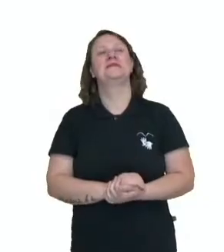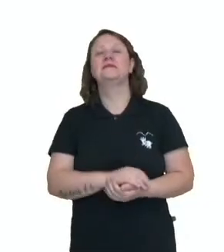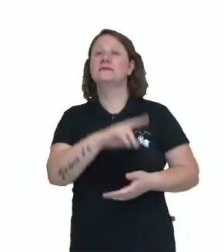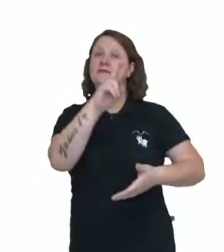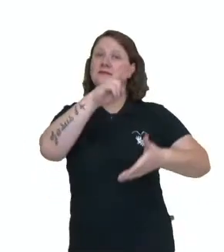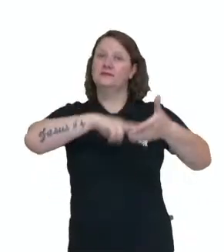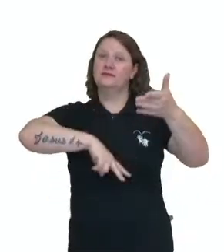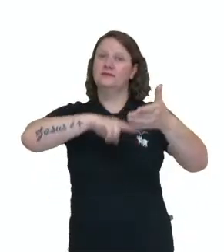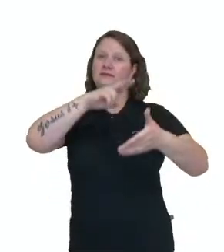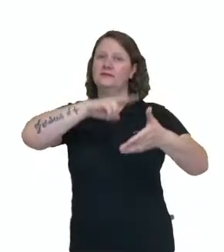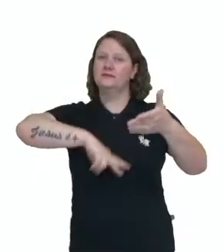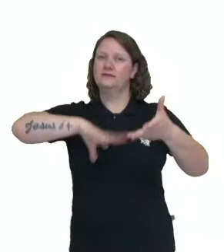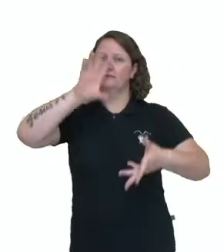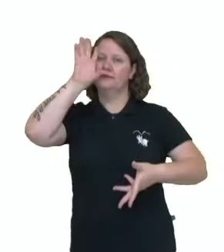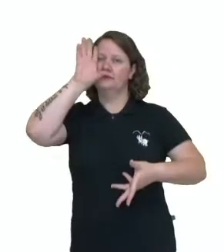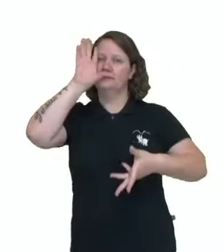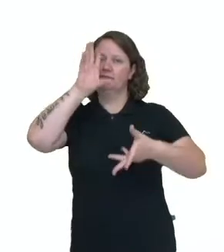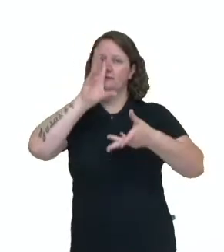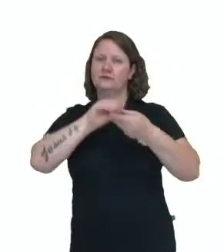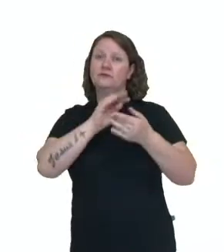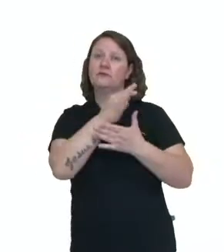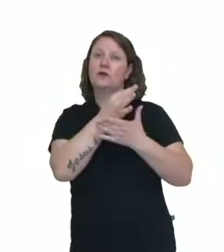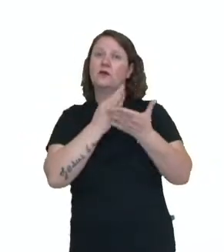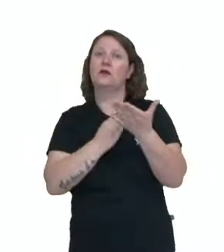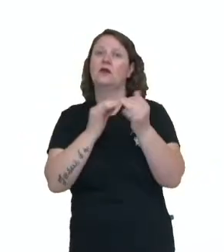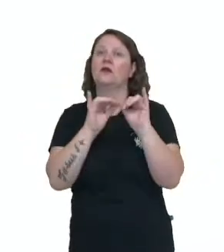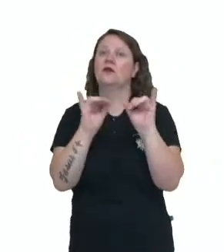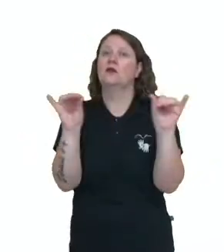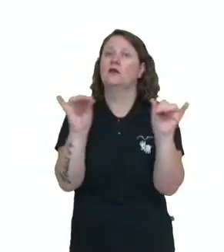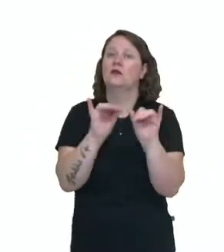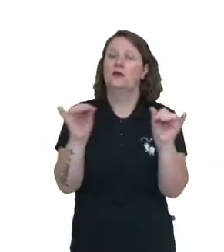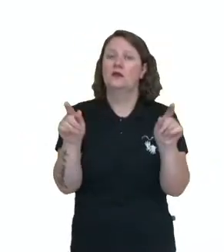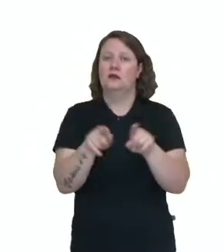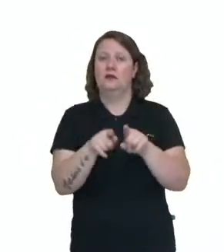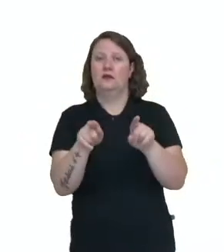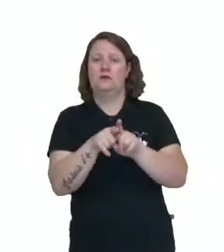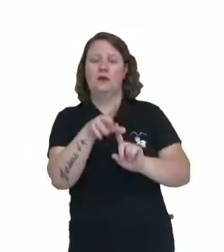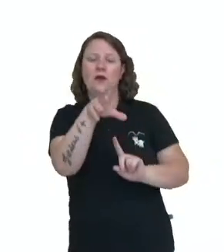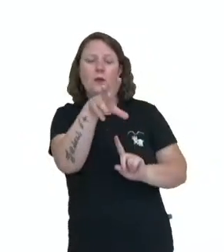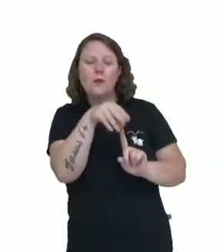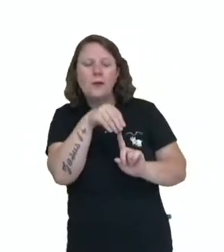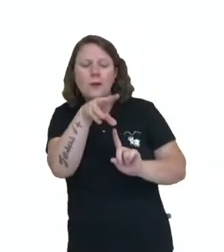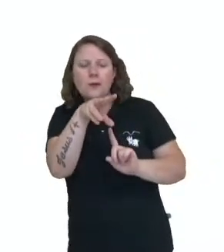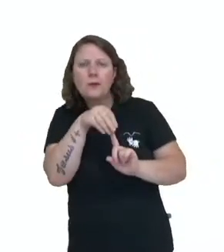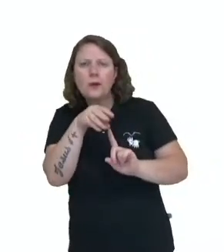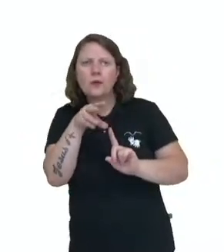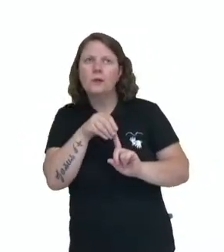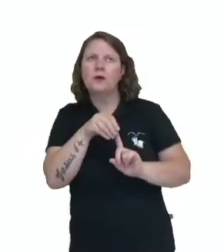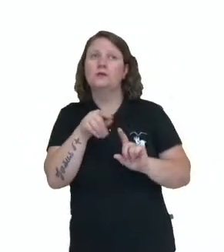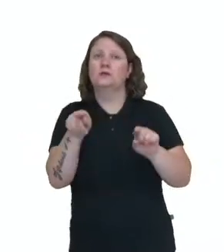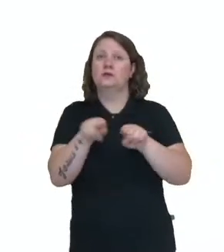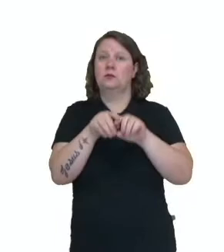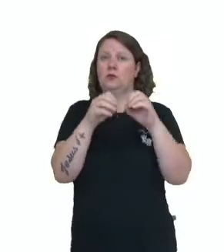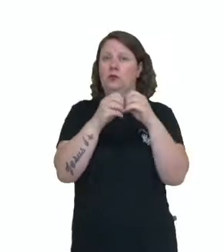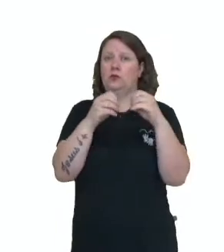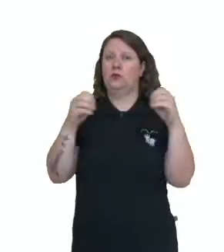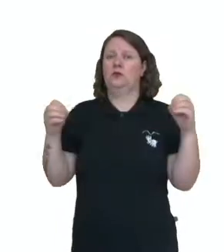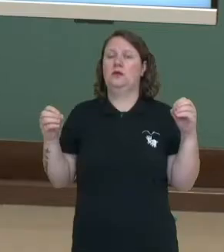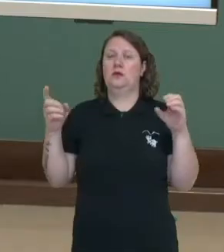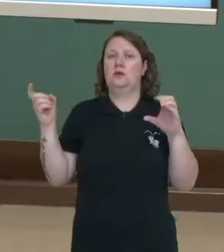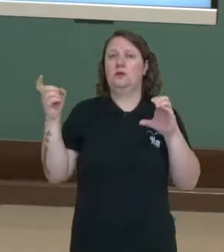Ler e compreender o fragmento de uma notícia, retomar os conhecimentos sobre as orações